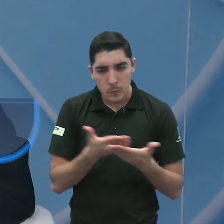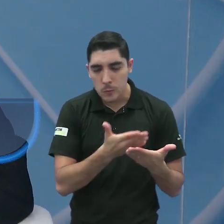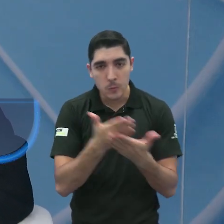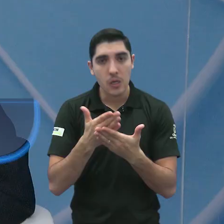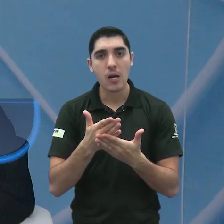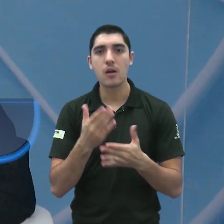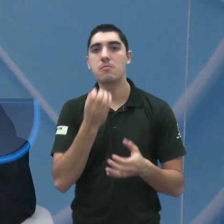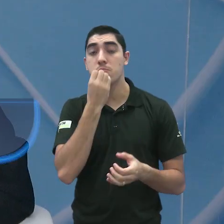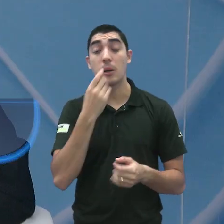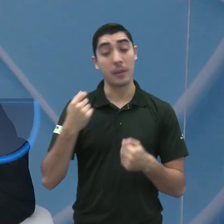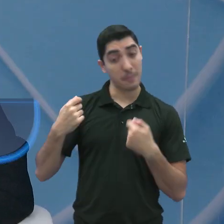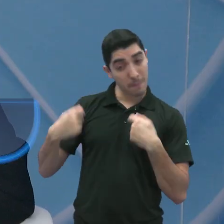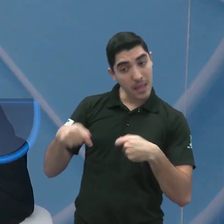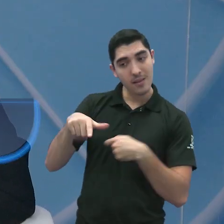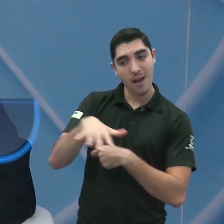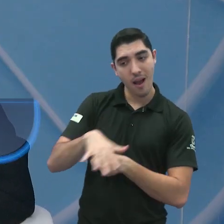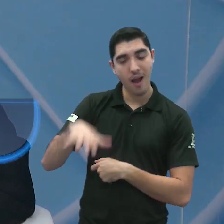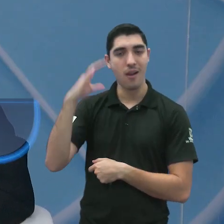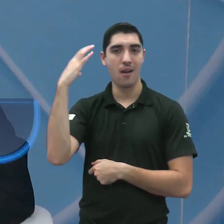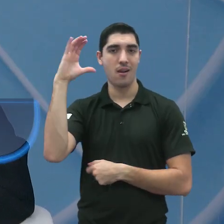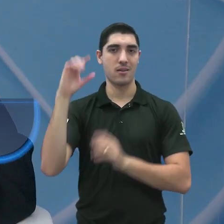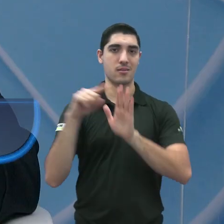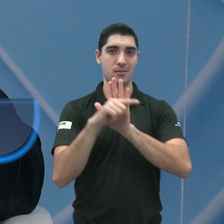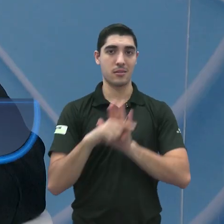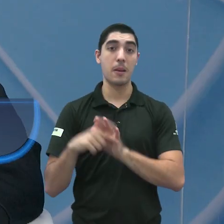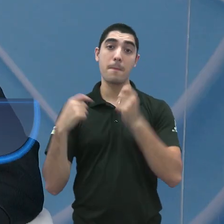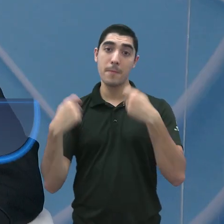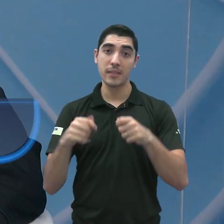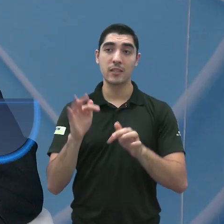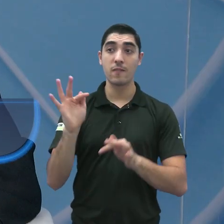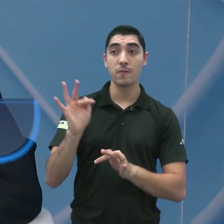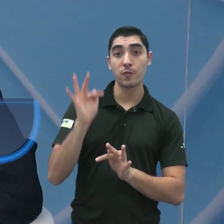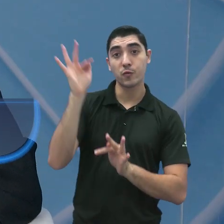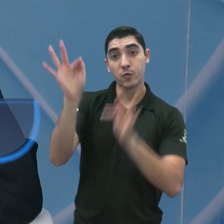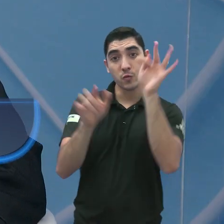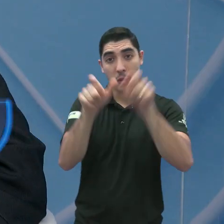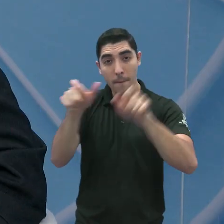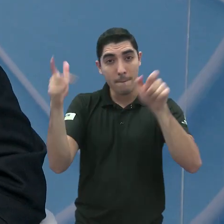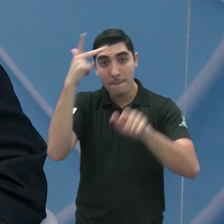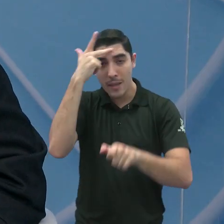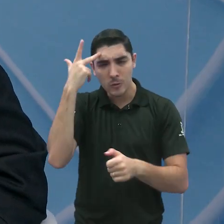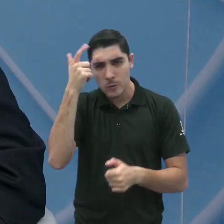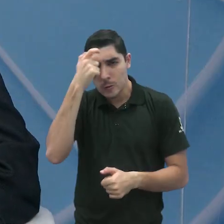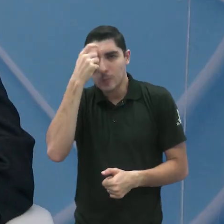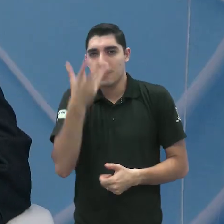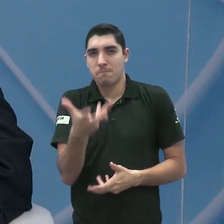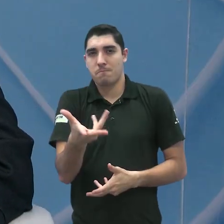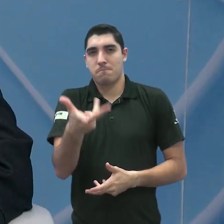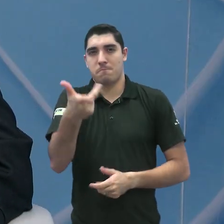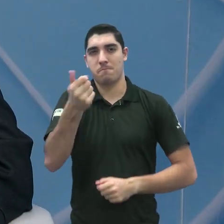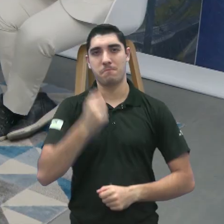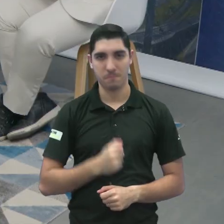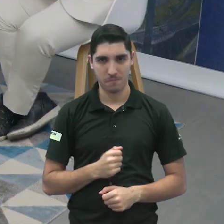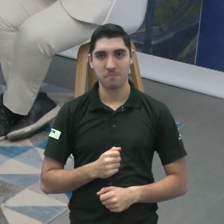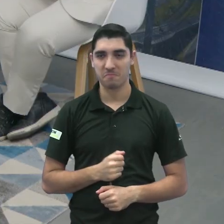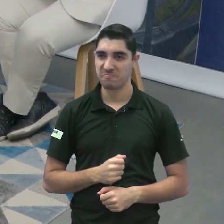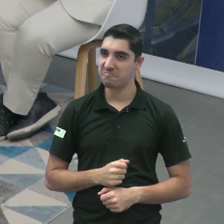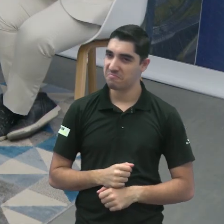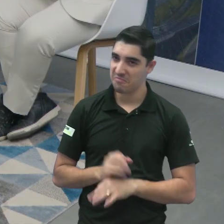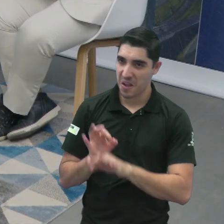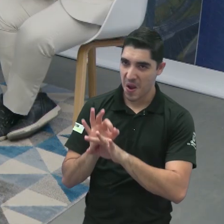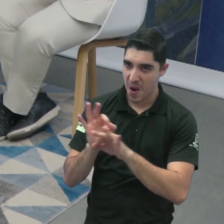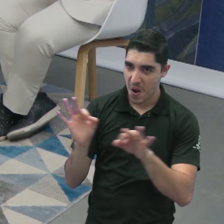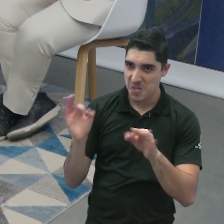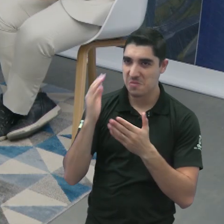a ciência precisa de futuros gênios aí para ajudar. Sensacional.